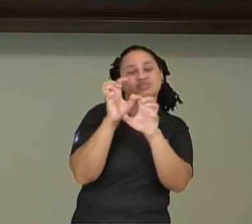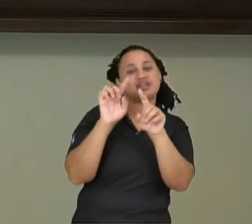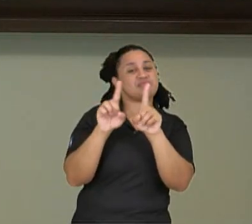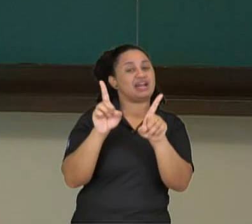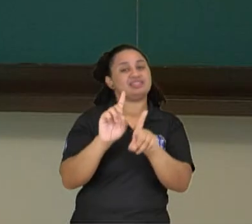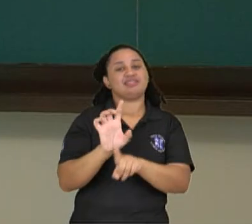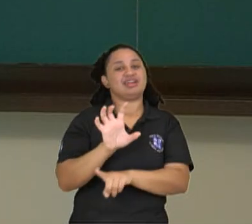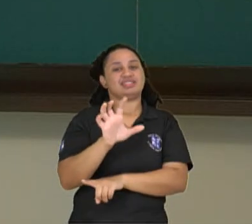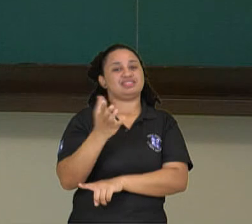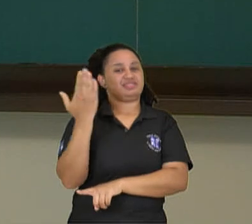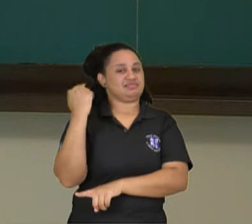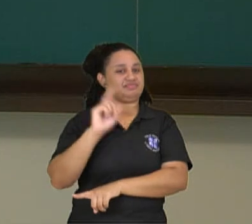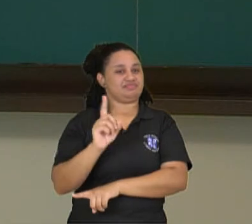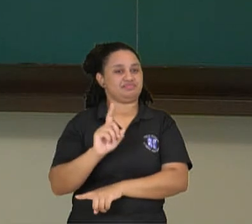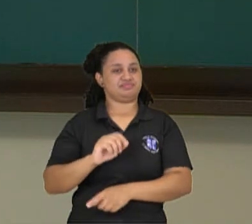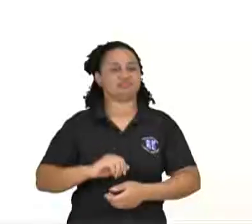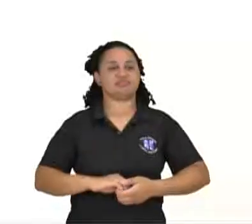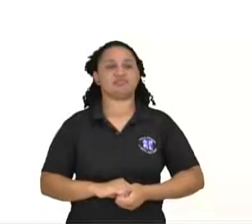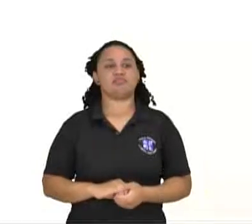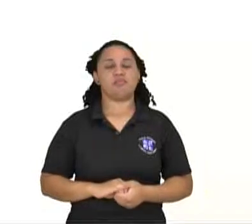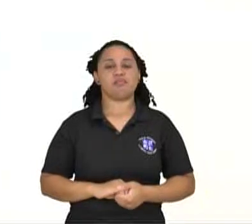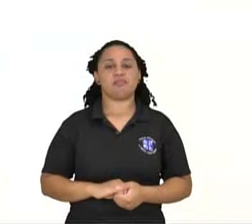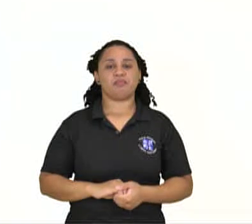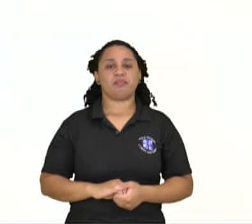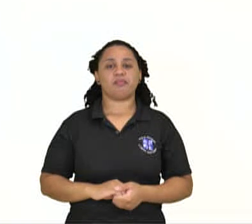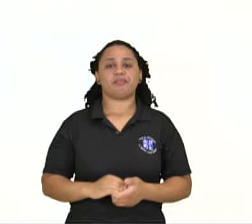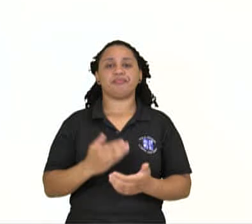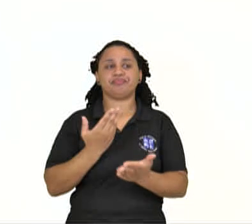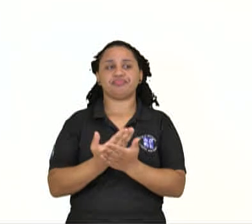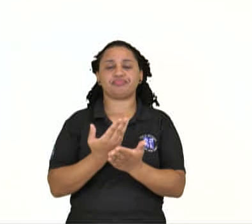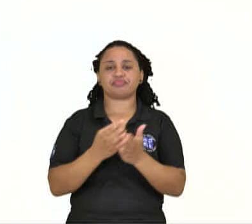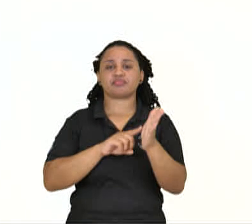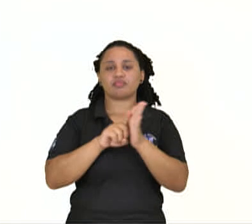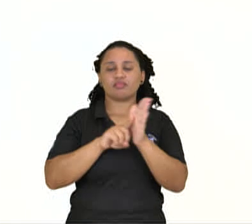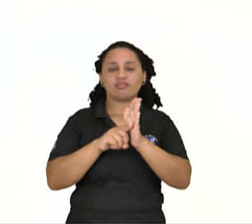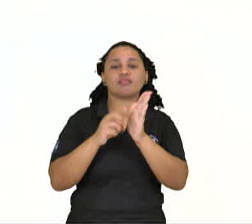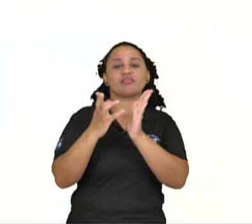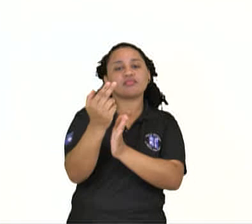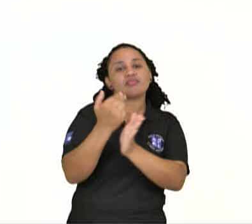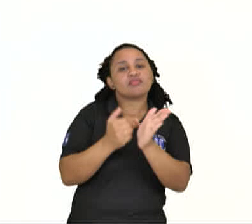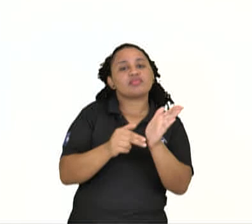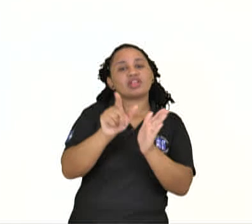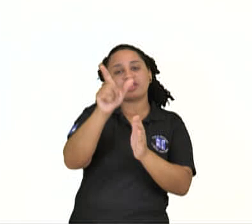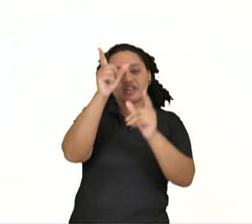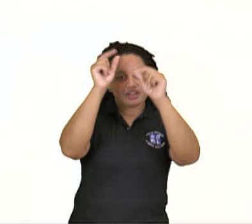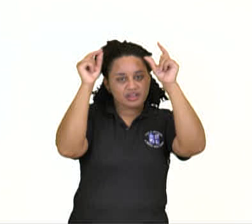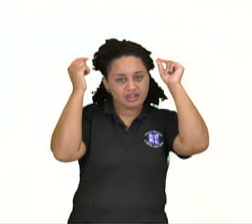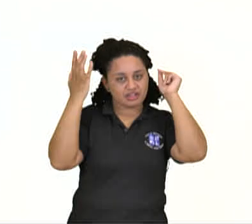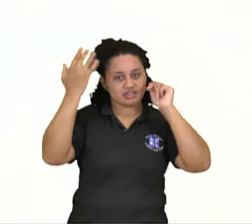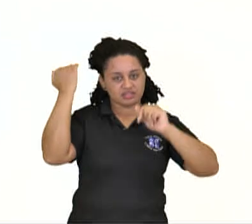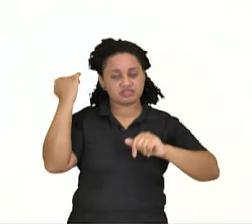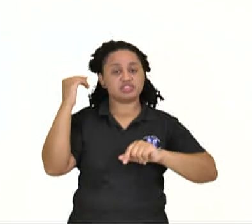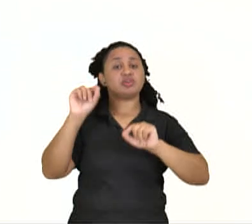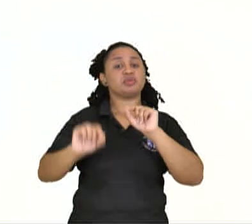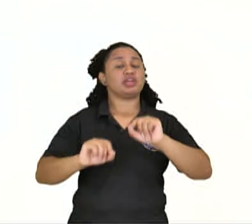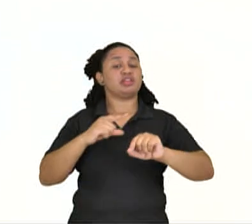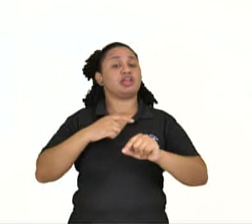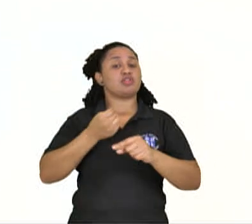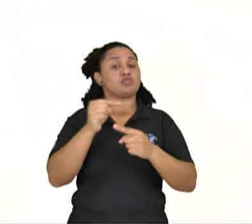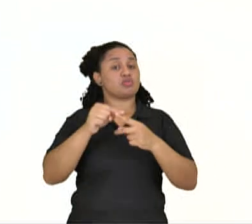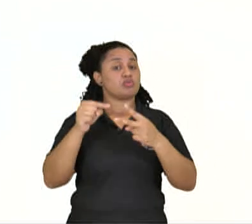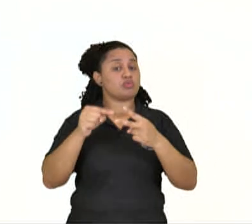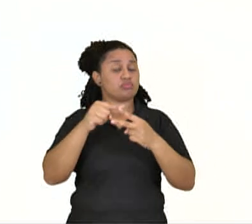Tibete. Observem então que as pinturas em grandes dimensões começaram nas paredes das cavernas, também